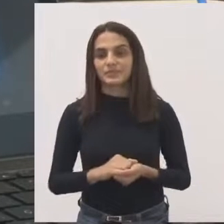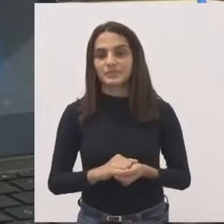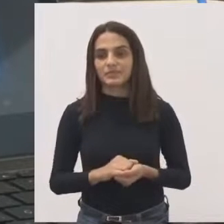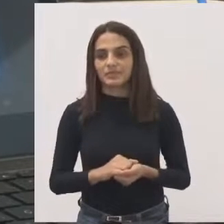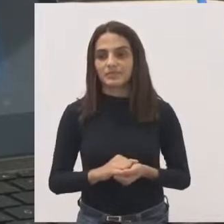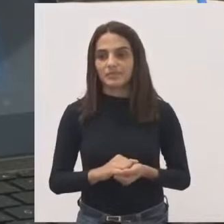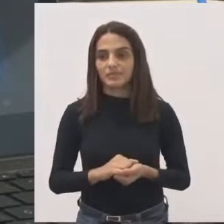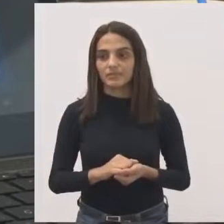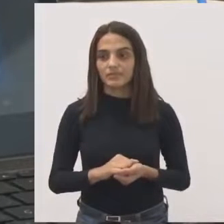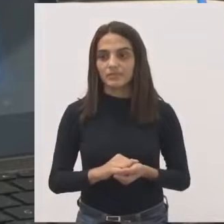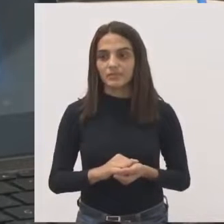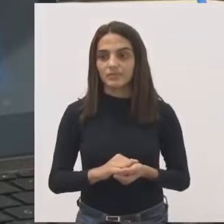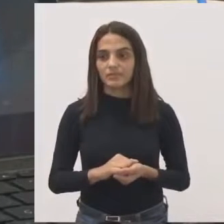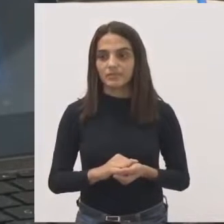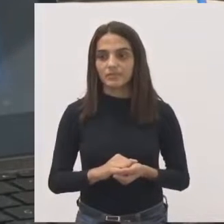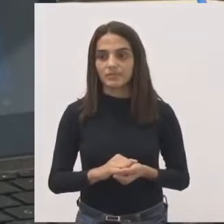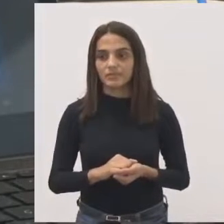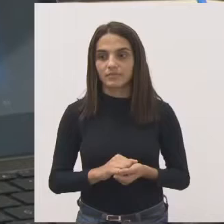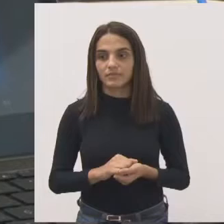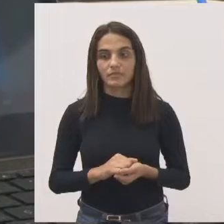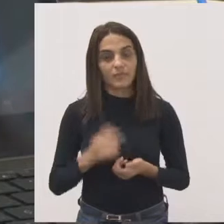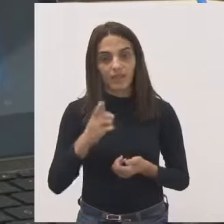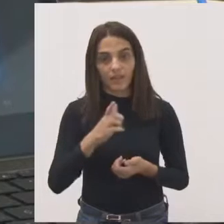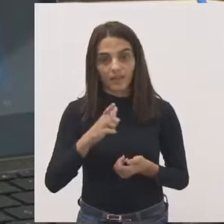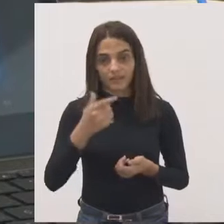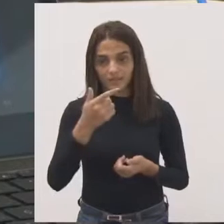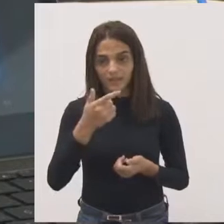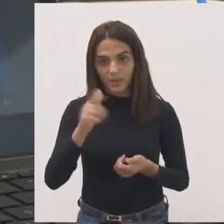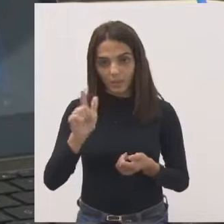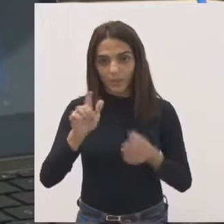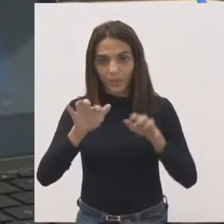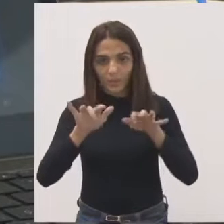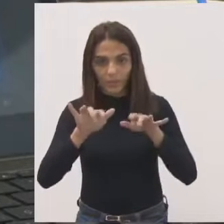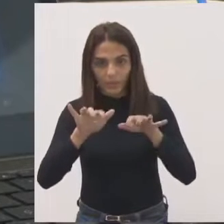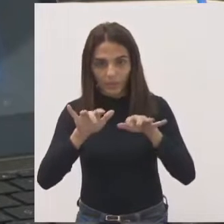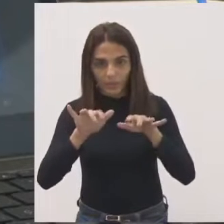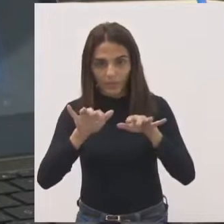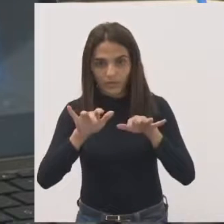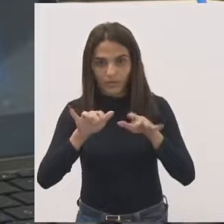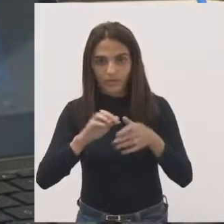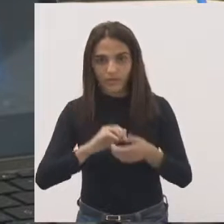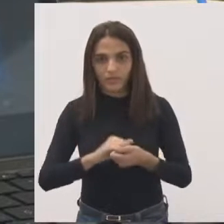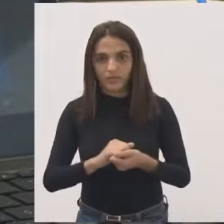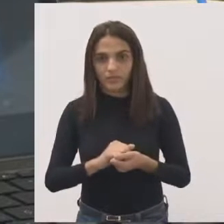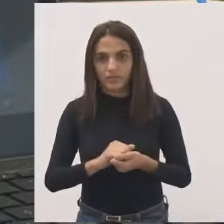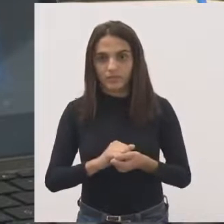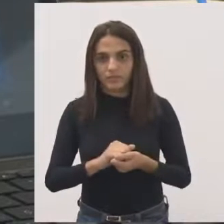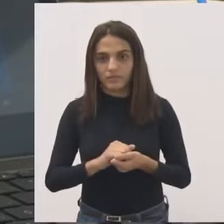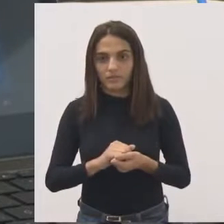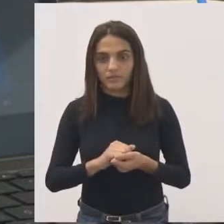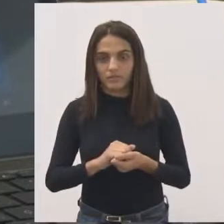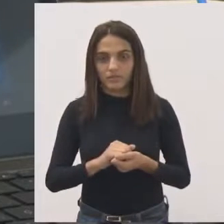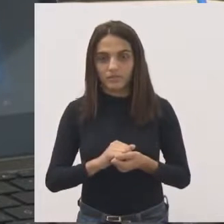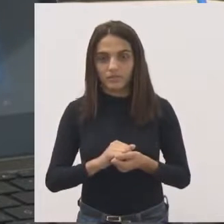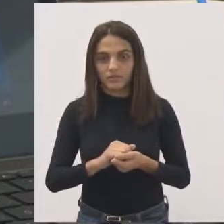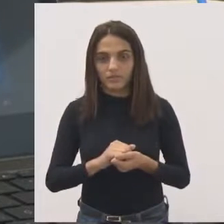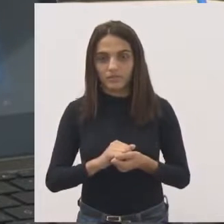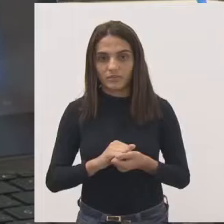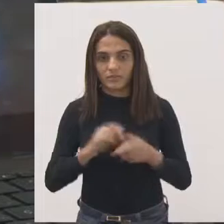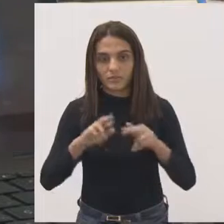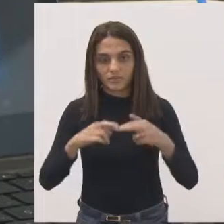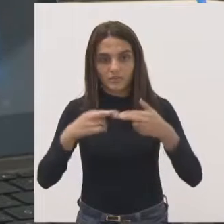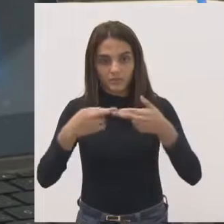vamos falar aqui, Ana? Então, depois que o notebook, né, o computador já acha a sua